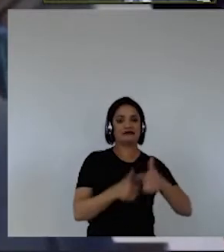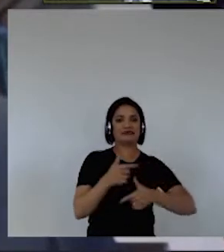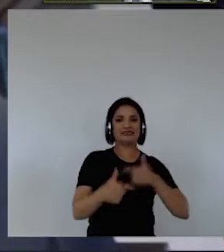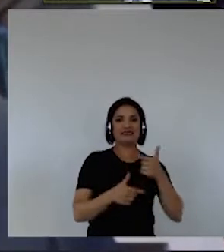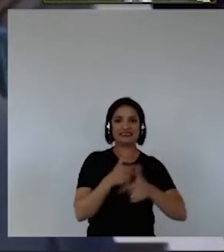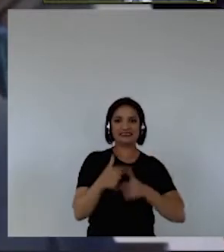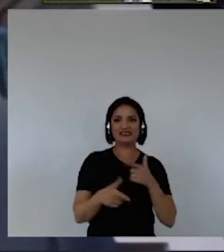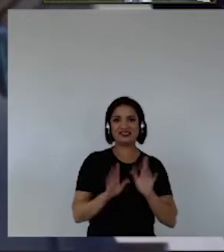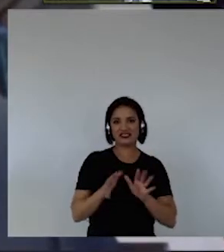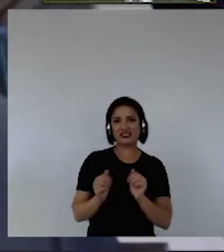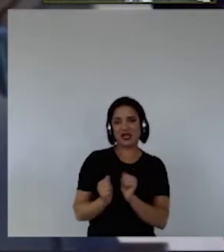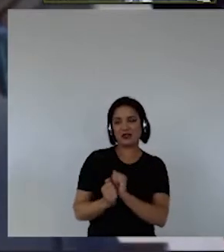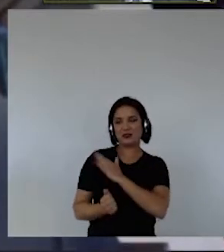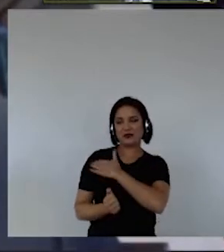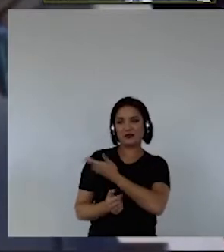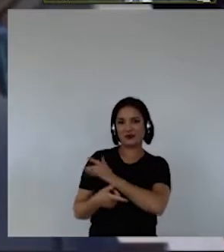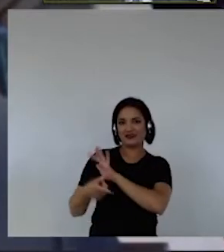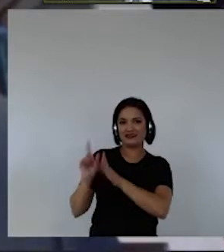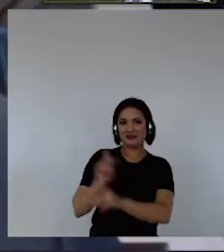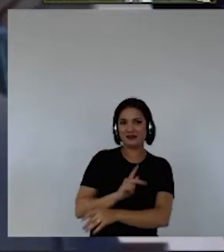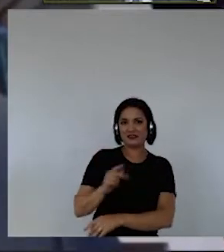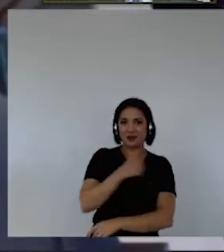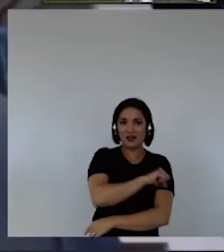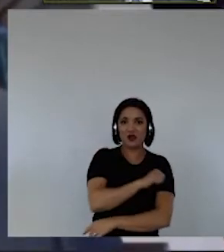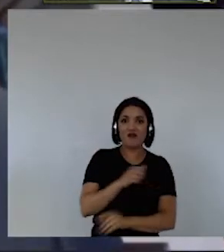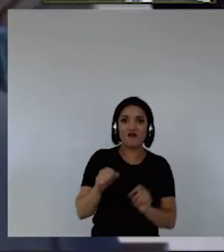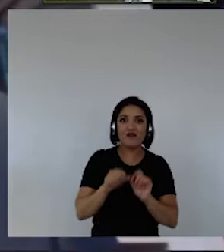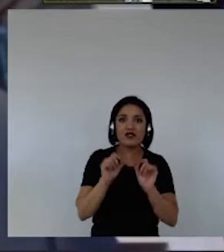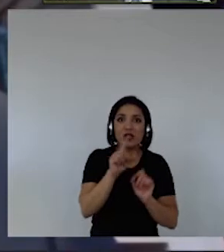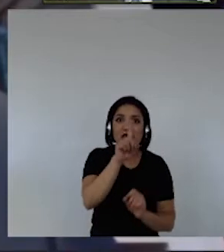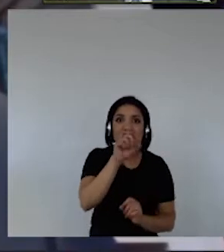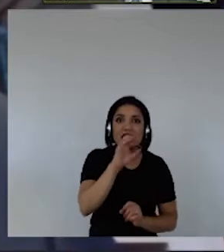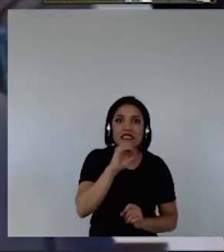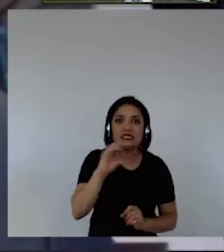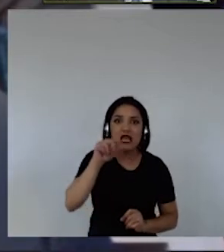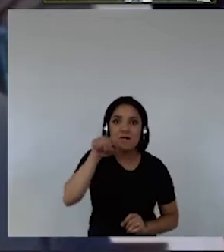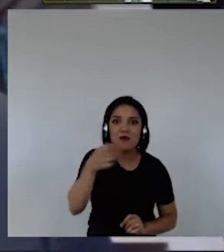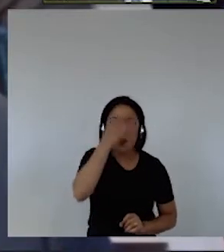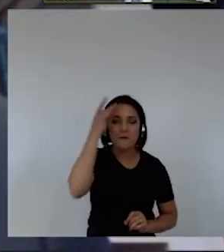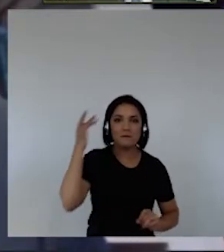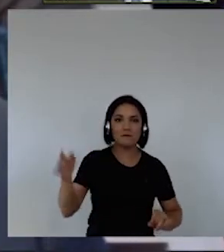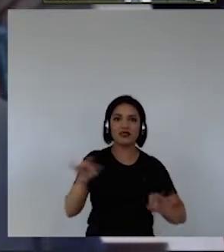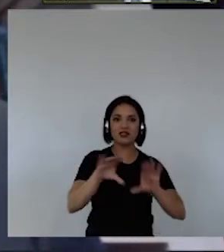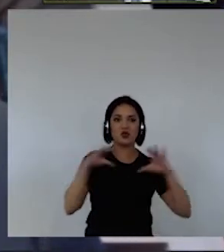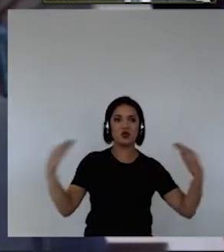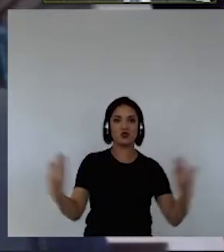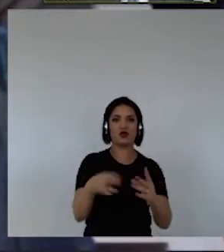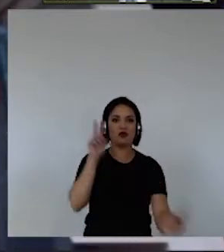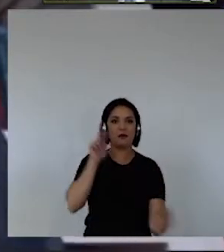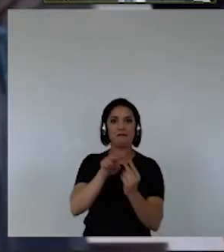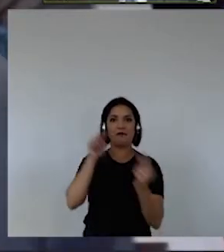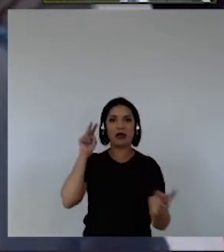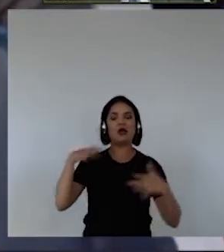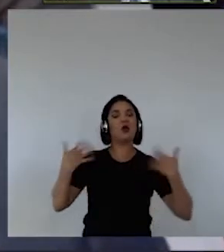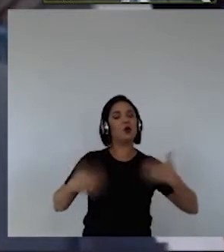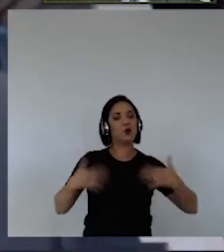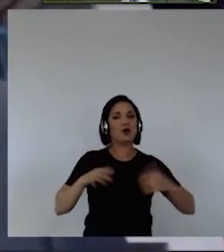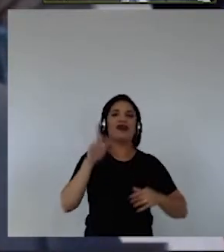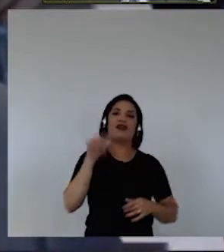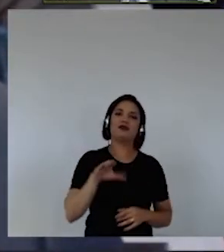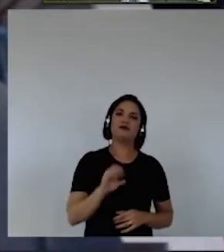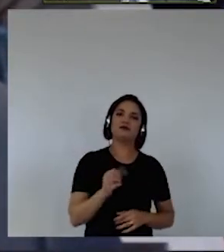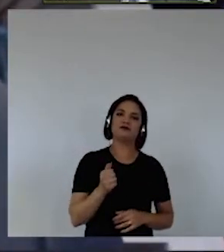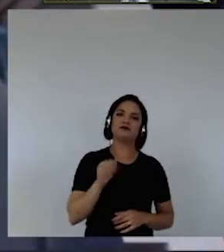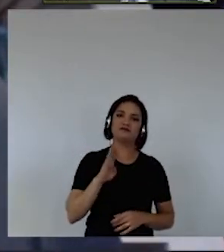inclusive, quando ele é presidente aqui no Rio de Janeiro, consegue fazer um congresso digital de 100 mil pessoas, que é esse o comprometimento da OAB, né?